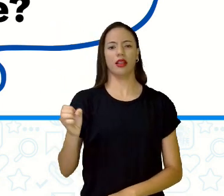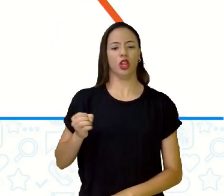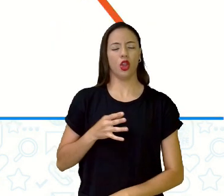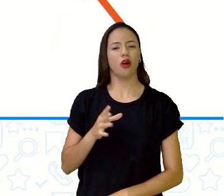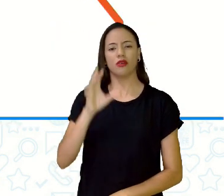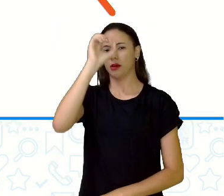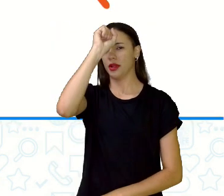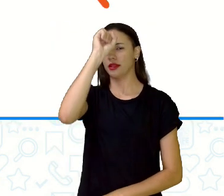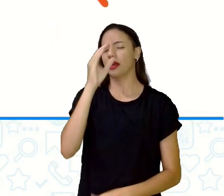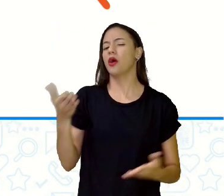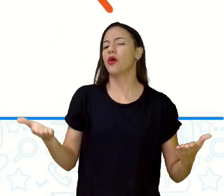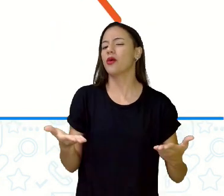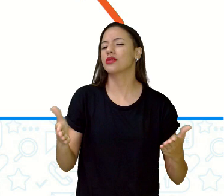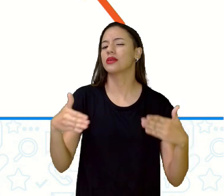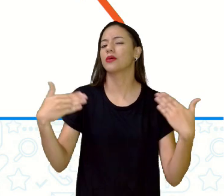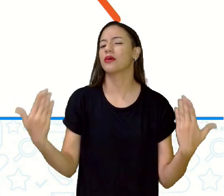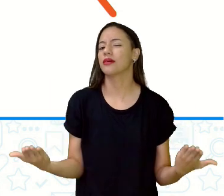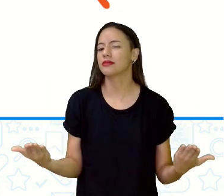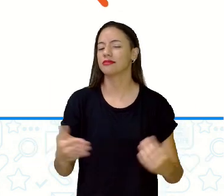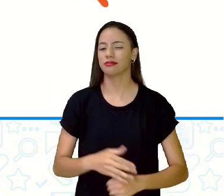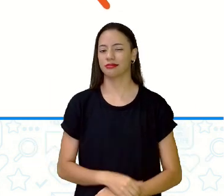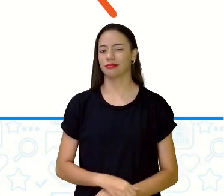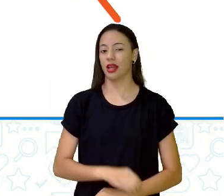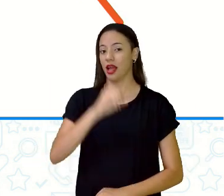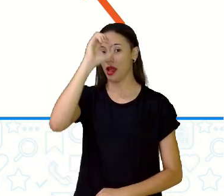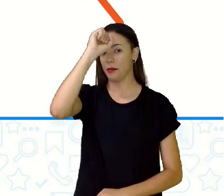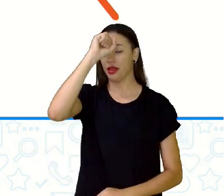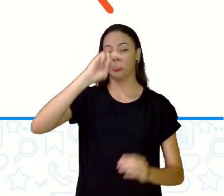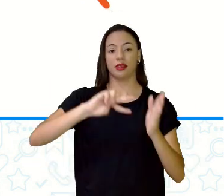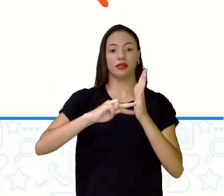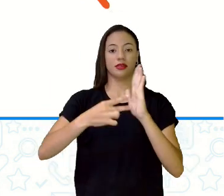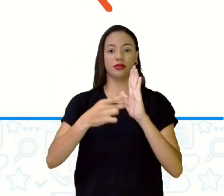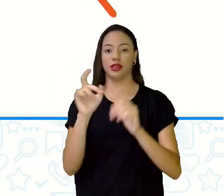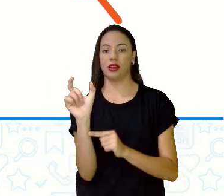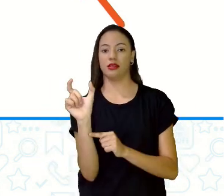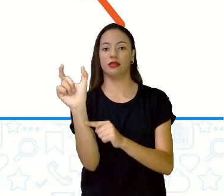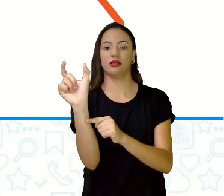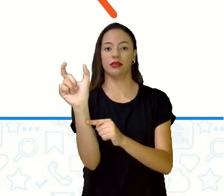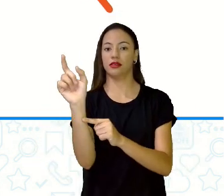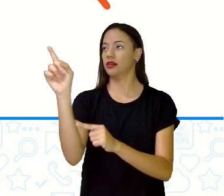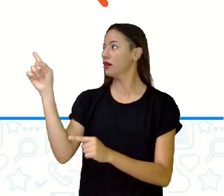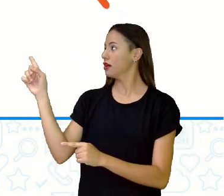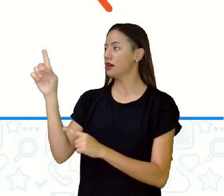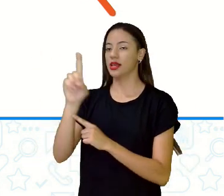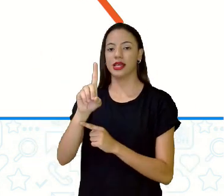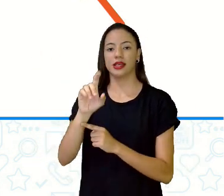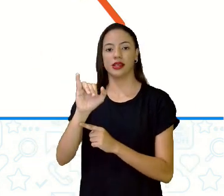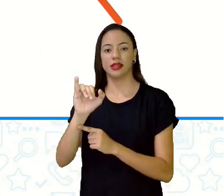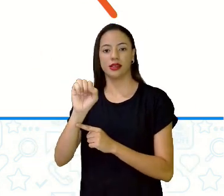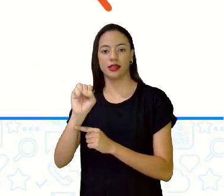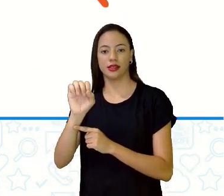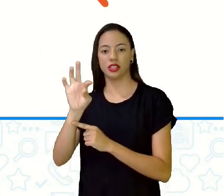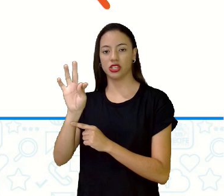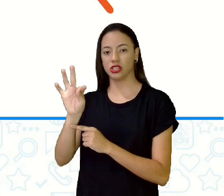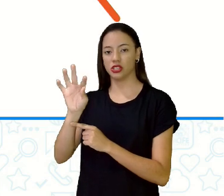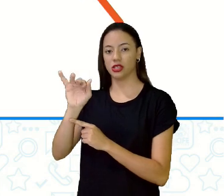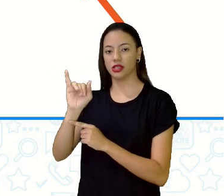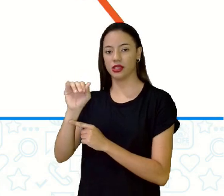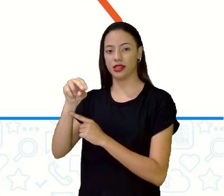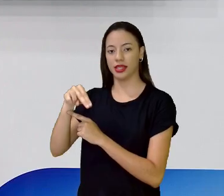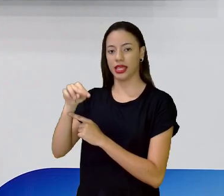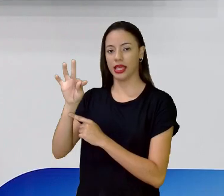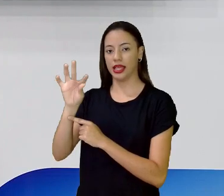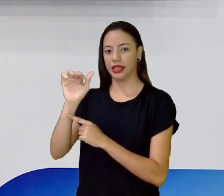iremos aprender hoje? Hoje iremos aprender o significado dessa palavra aí, olha, distinta ou